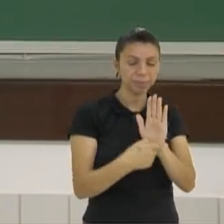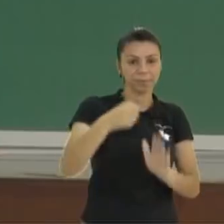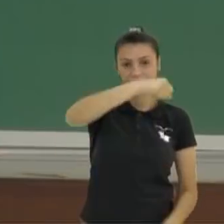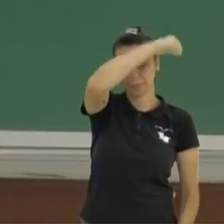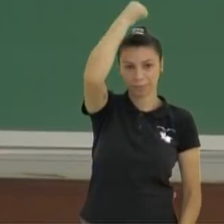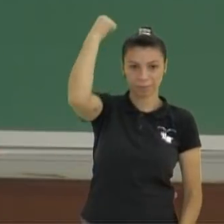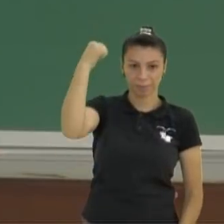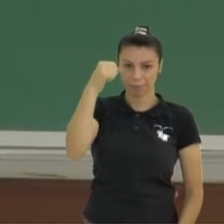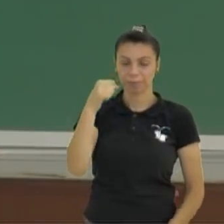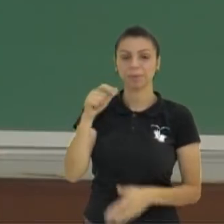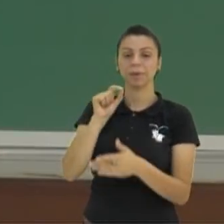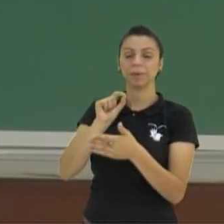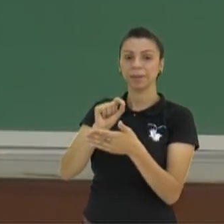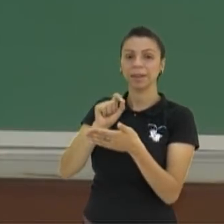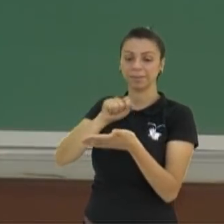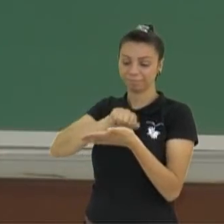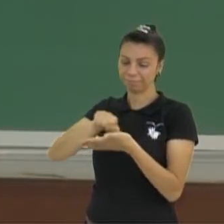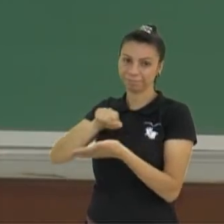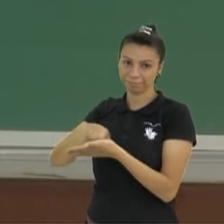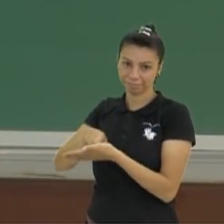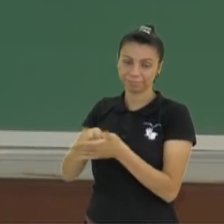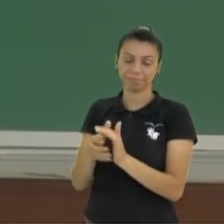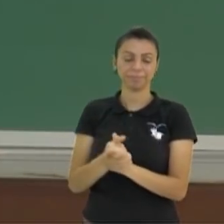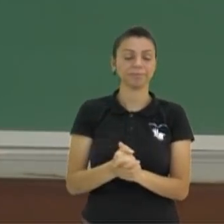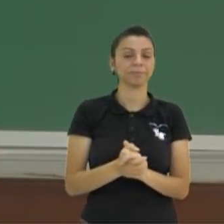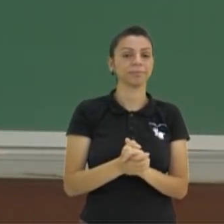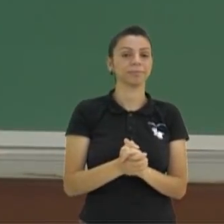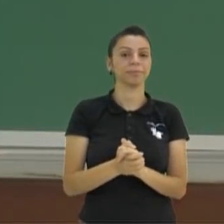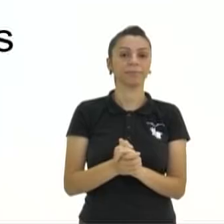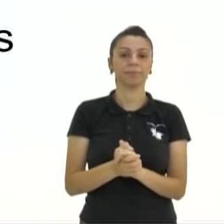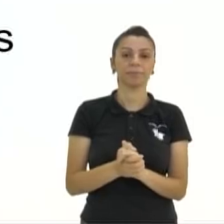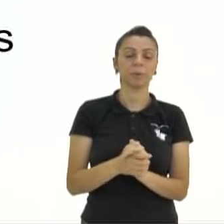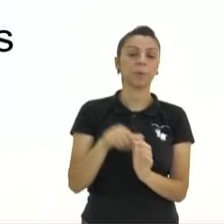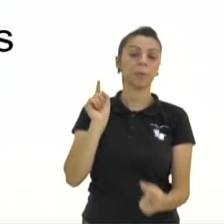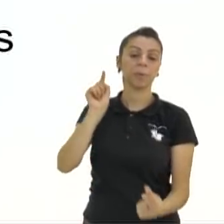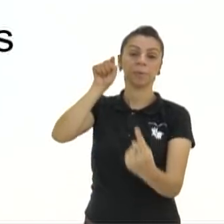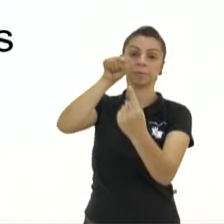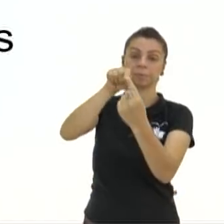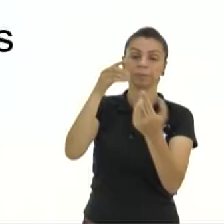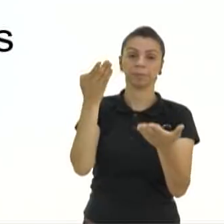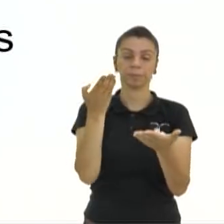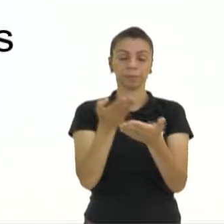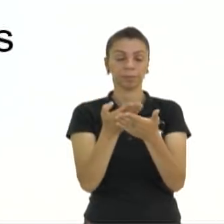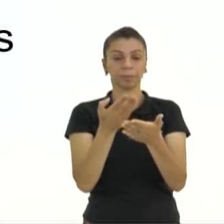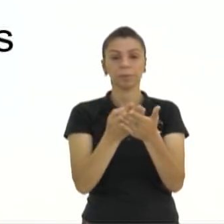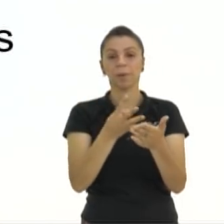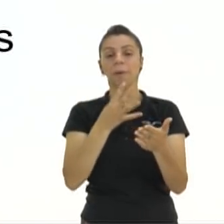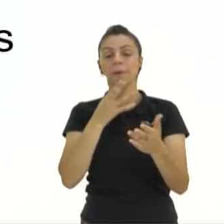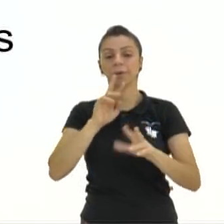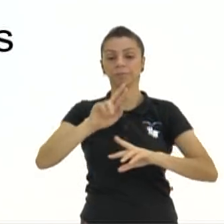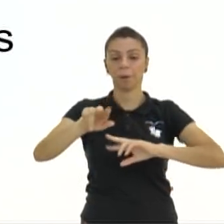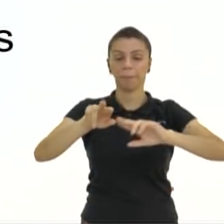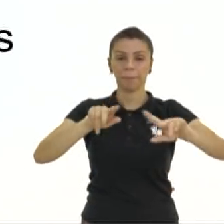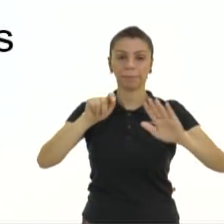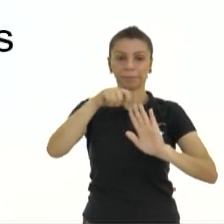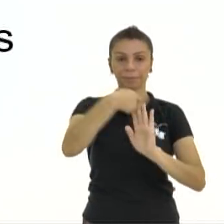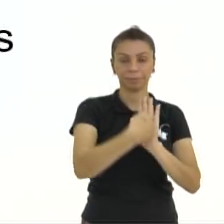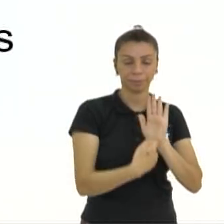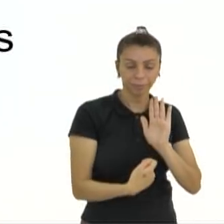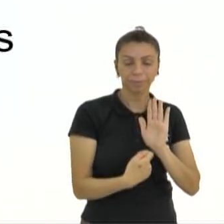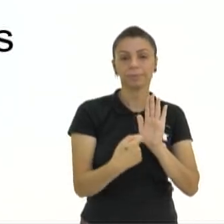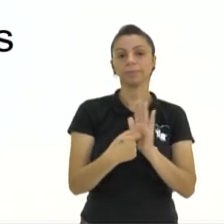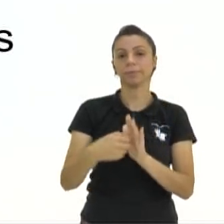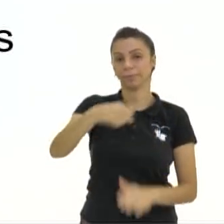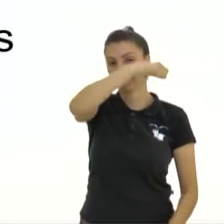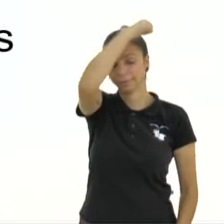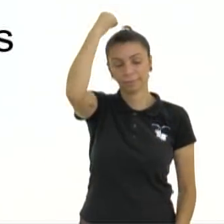escritos. Muito bem. O objetivo da nossa aula é conhecer os diferentes textos sagrados, orais e escritos,